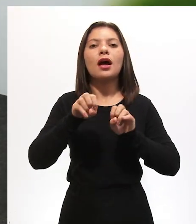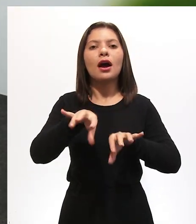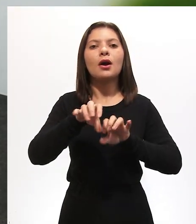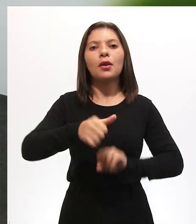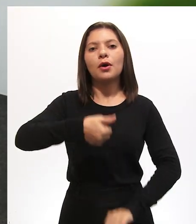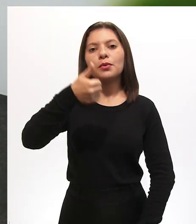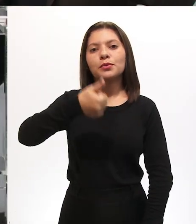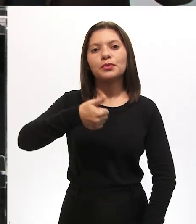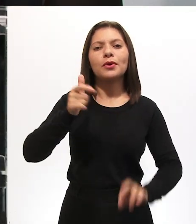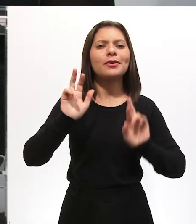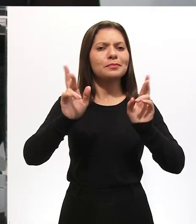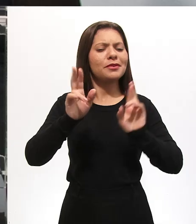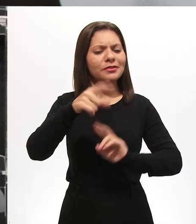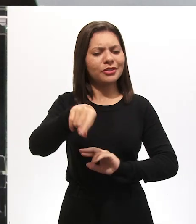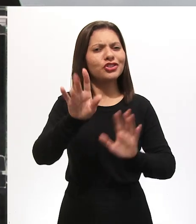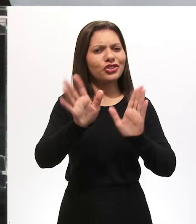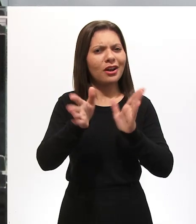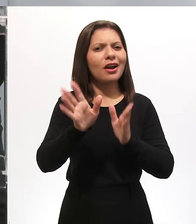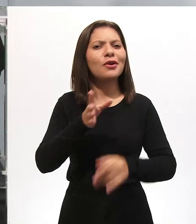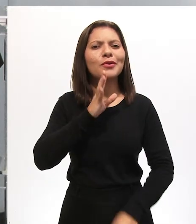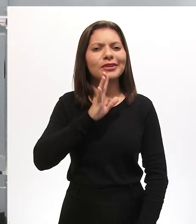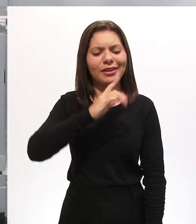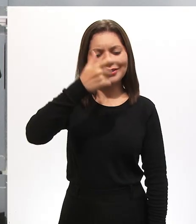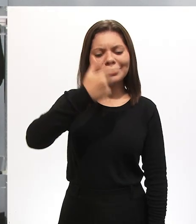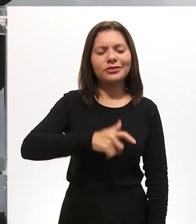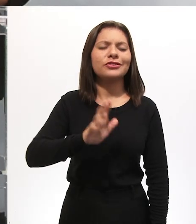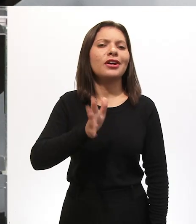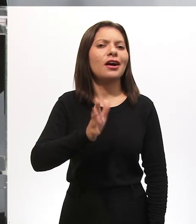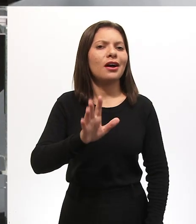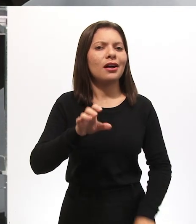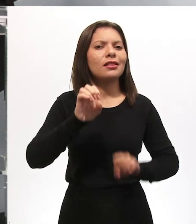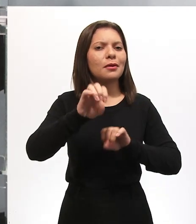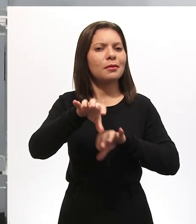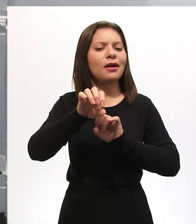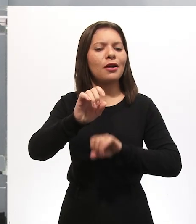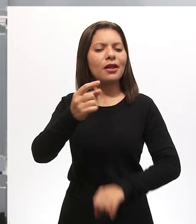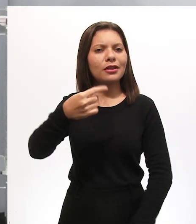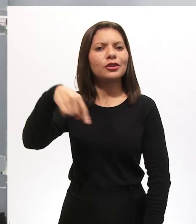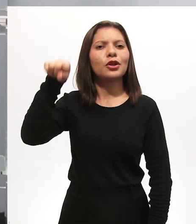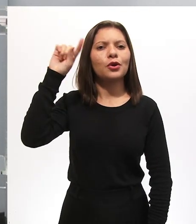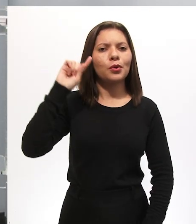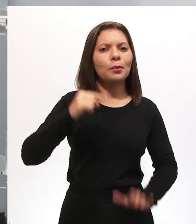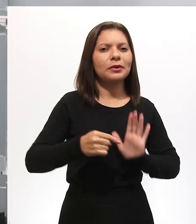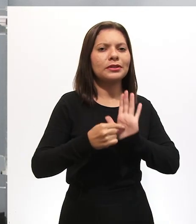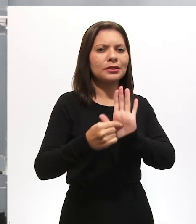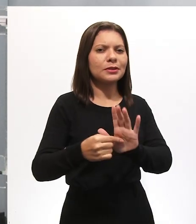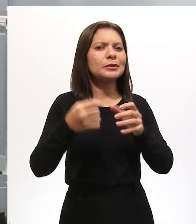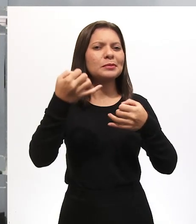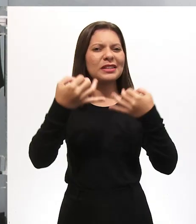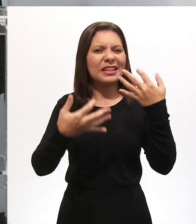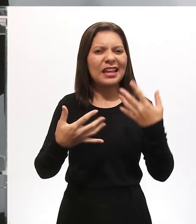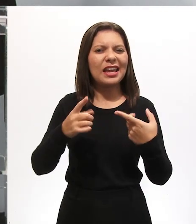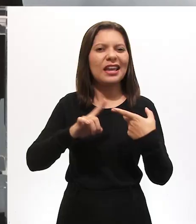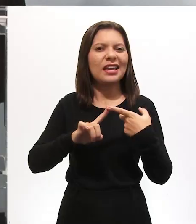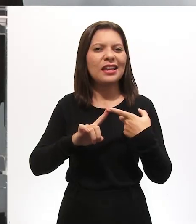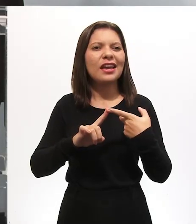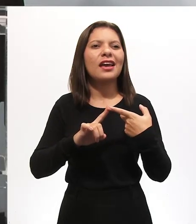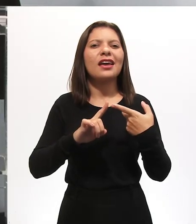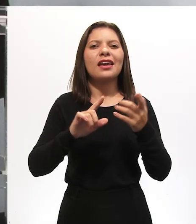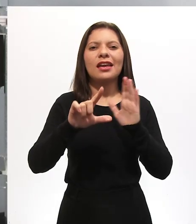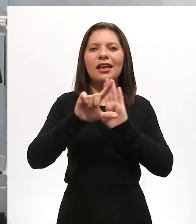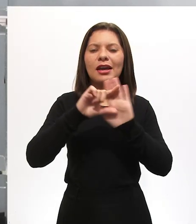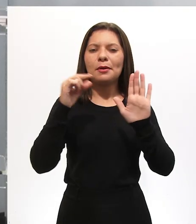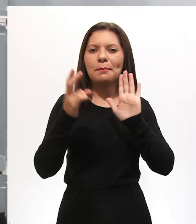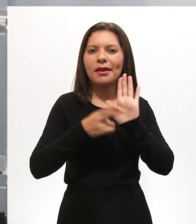que vocês já me conheçam da apresentação da aula anterior. Eu falei um pouquinho da disciplina, da ementa, das